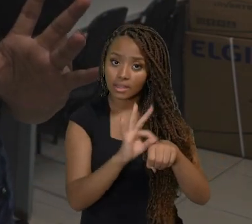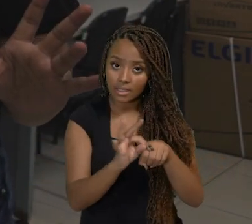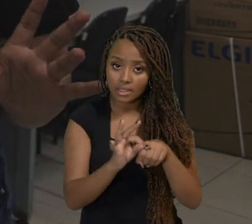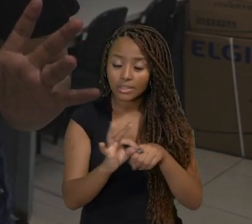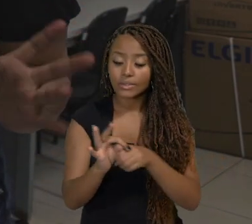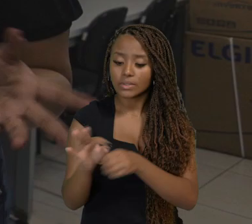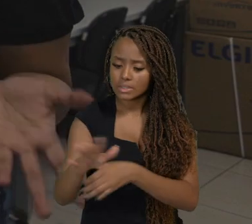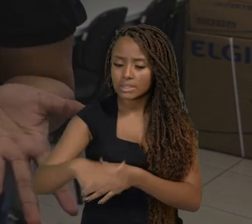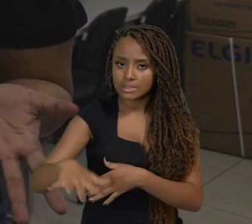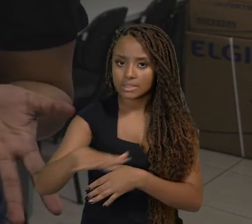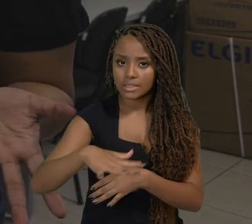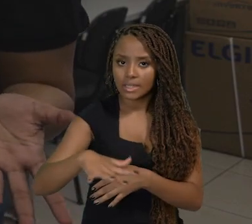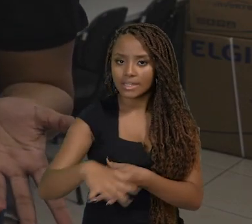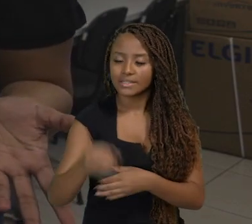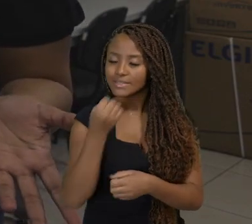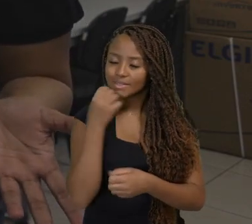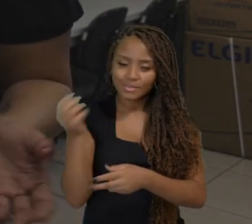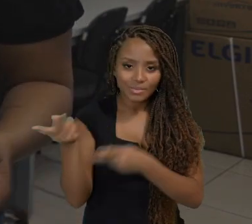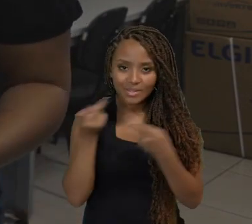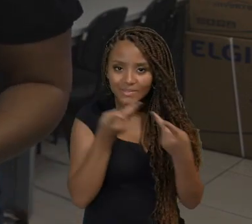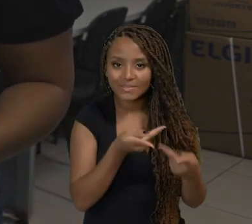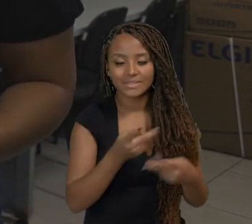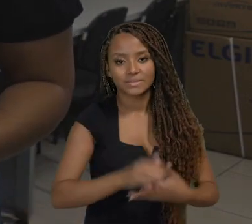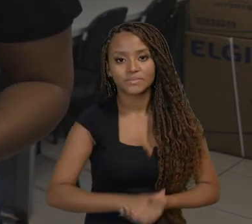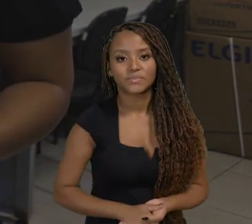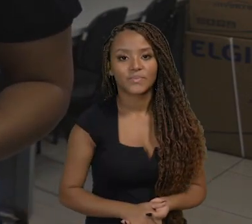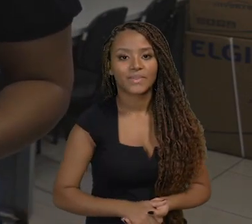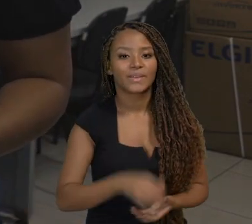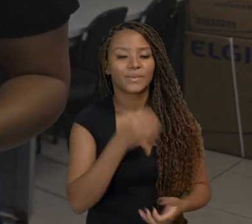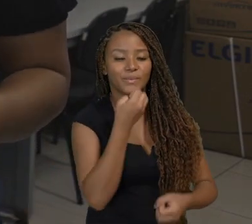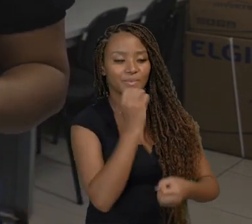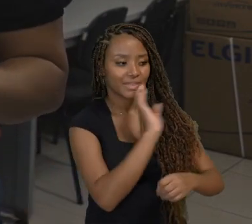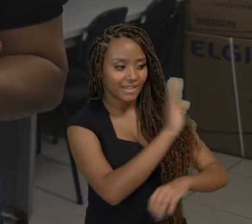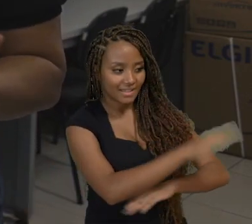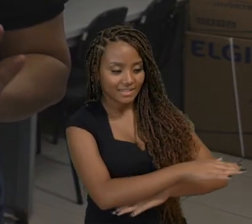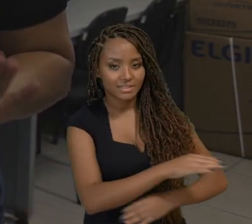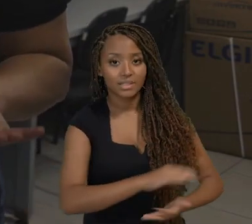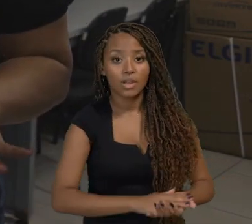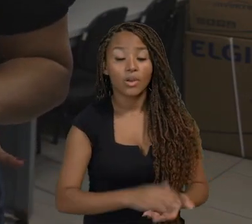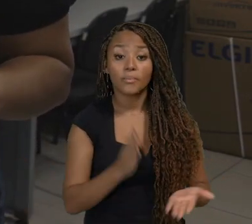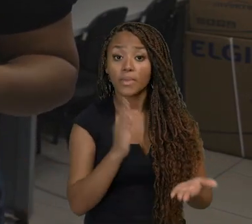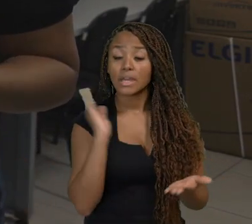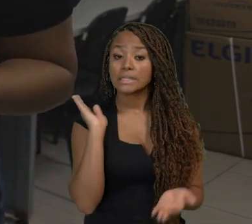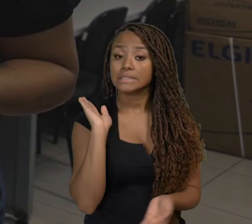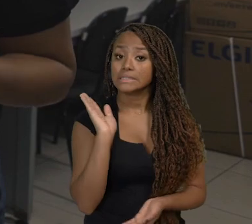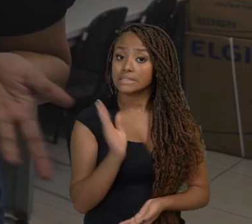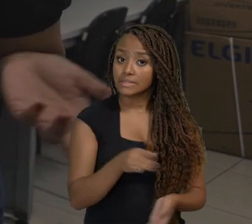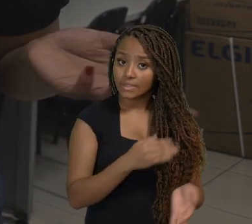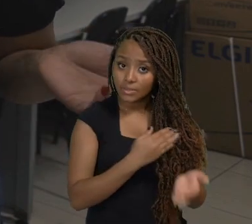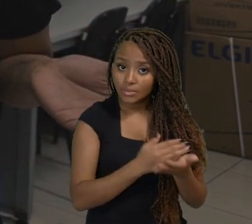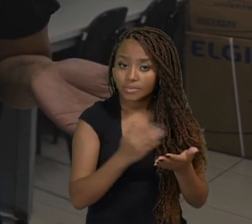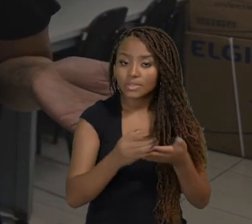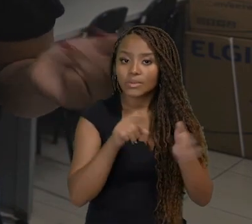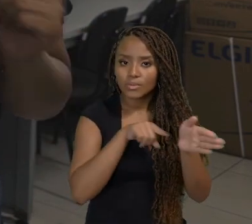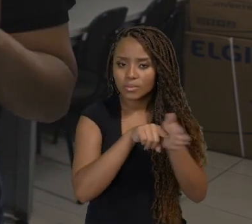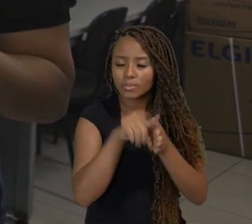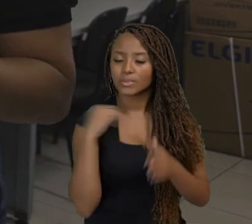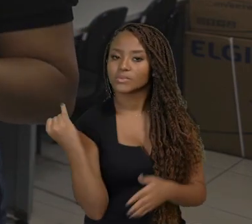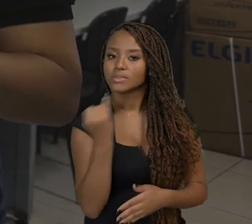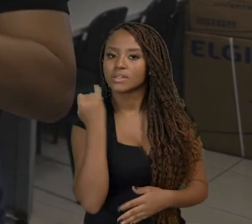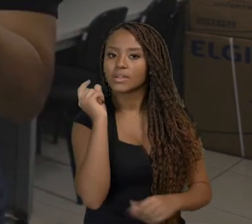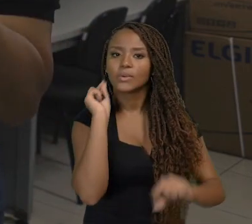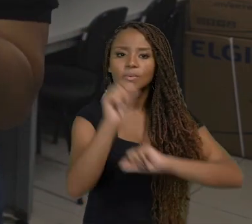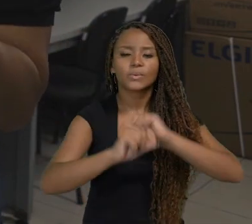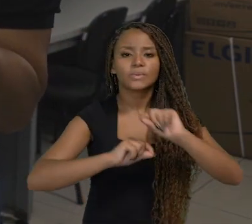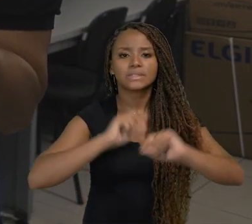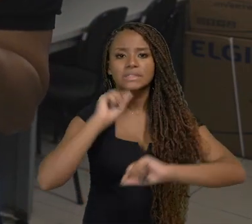desses setores. Seja bem-vindo ao Comunica, Daniel. Boa tarde. Ó, a gente já vai começar com uma pergunta bem importante, que é